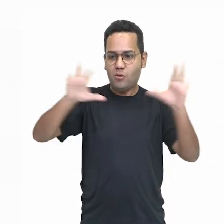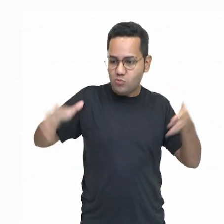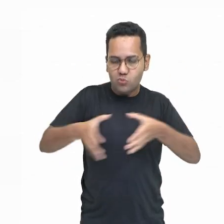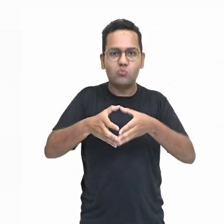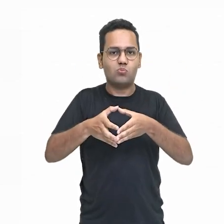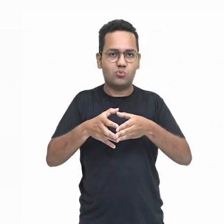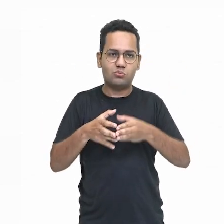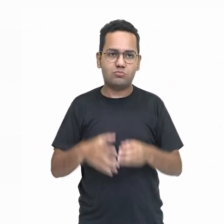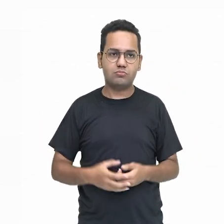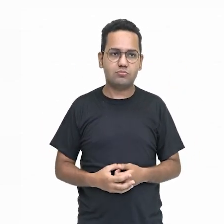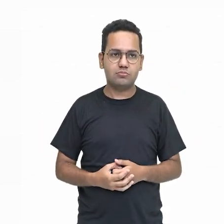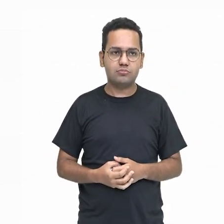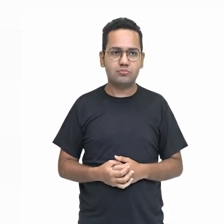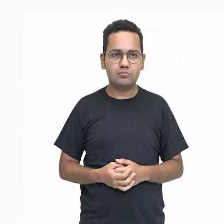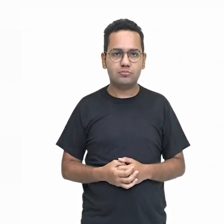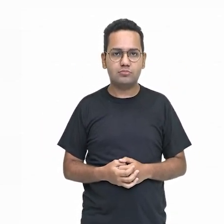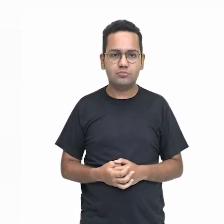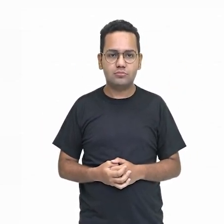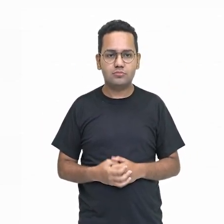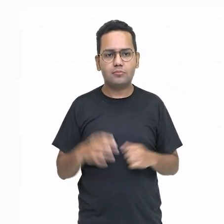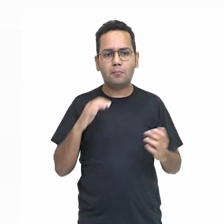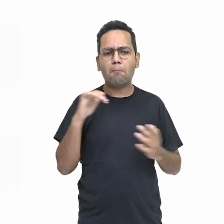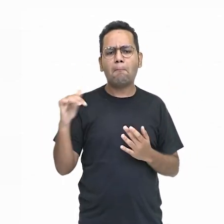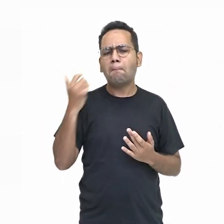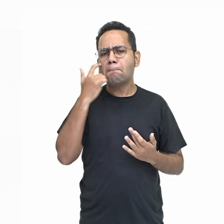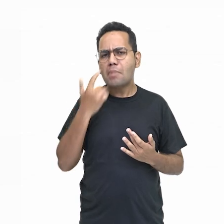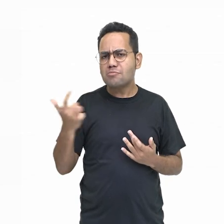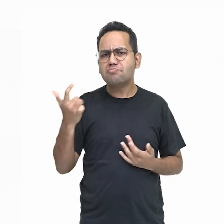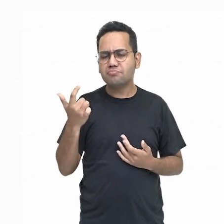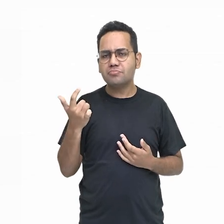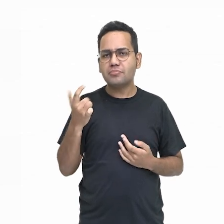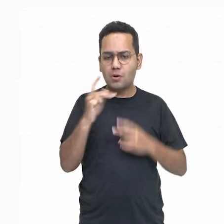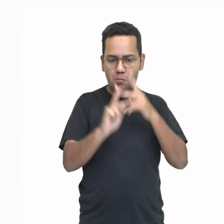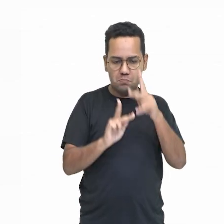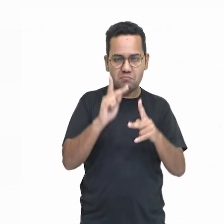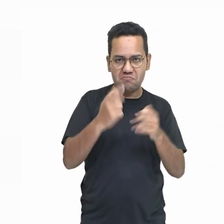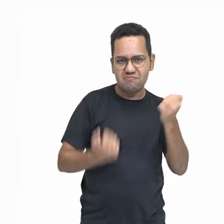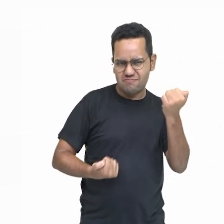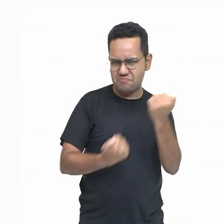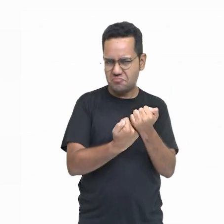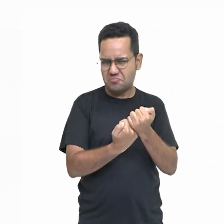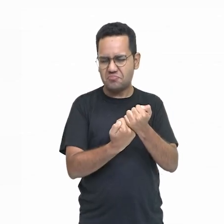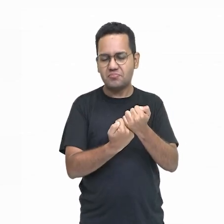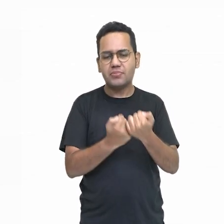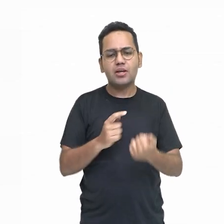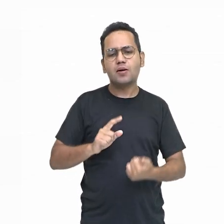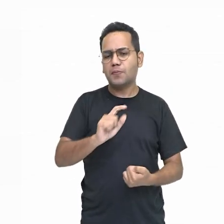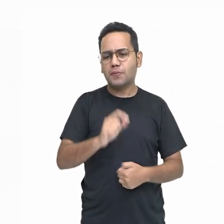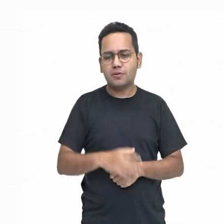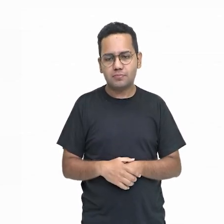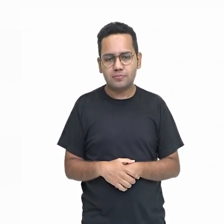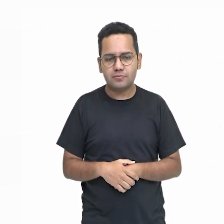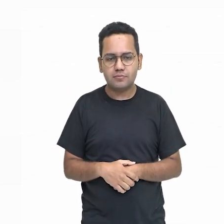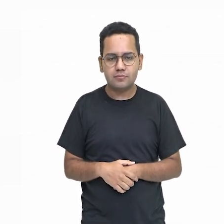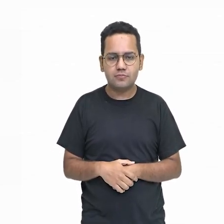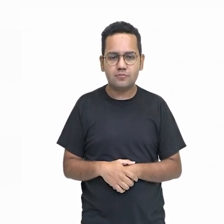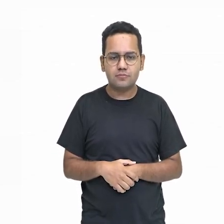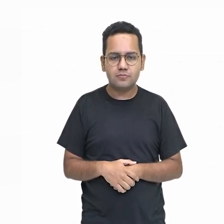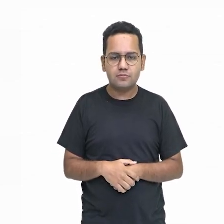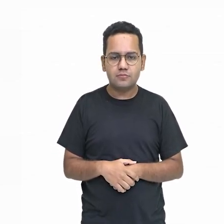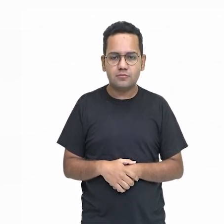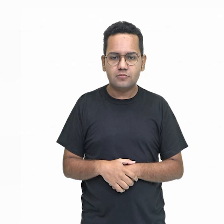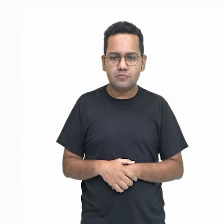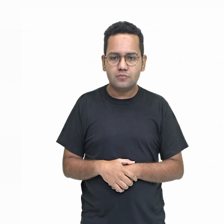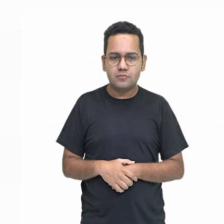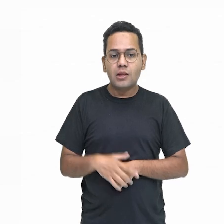coletivo. Populismo, gente, é um termo utilizado para explicar práticas